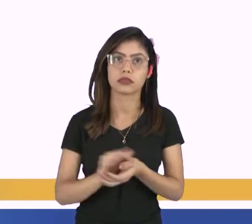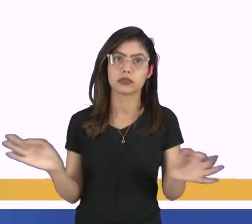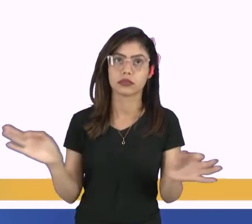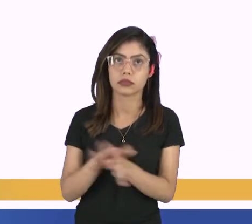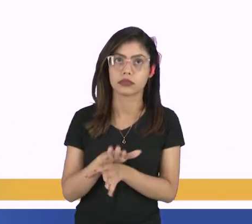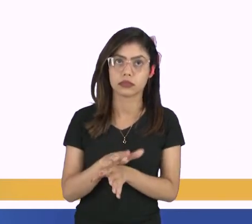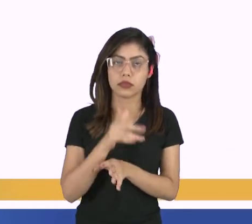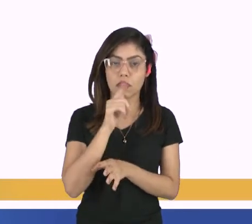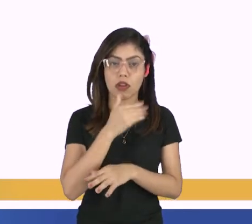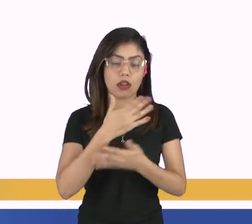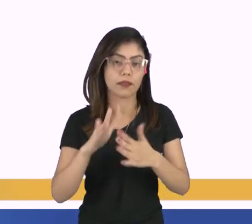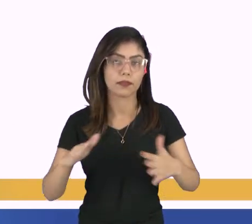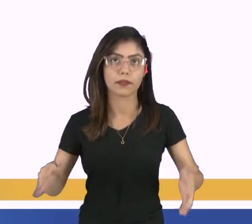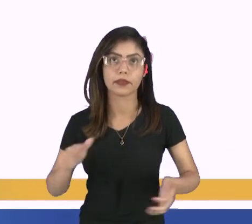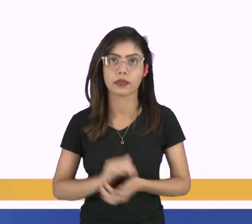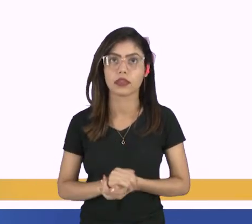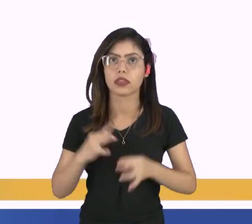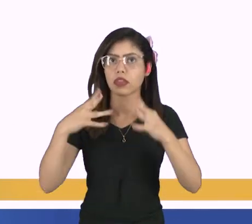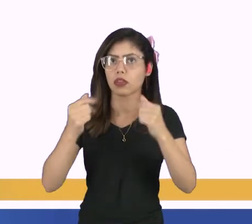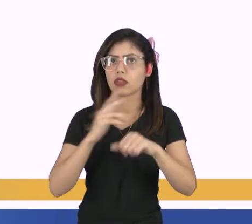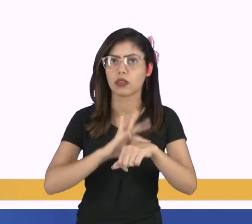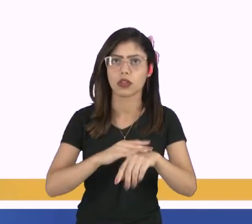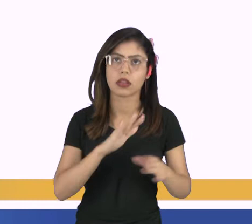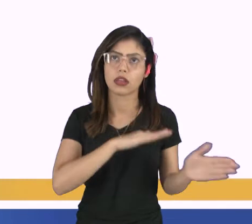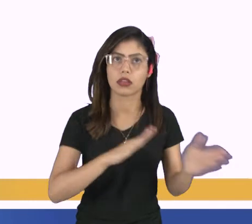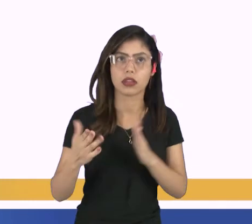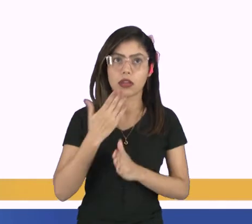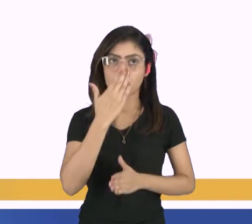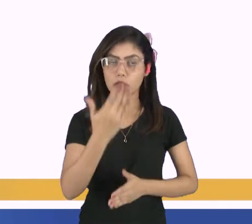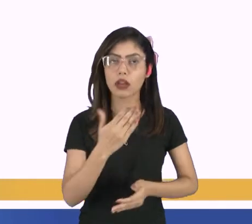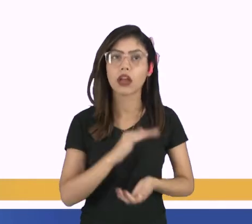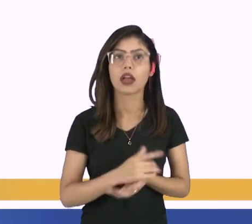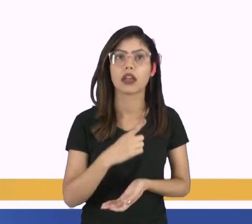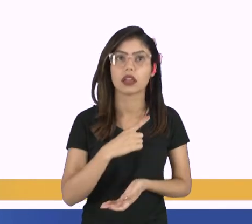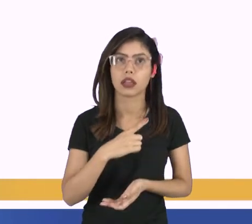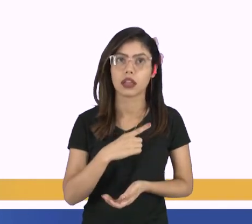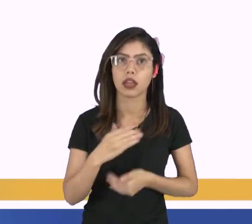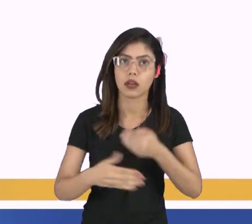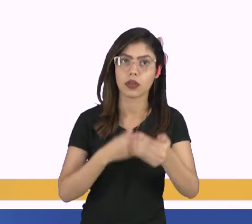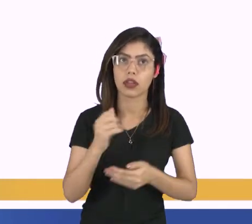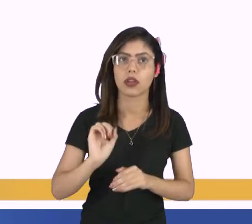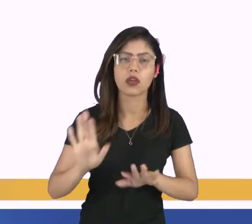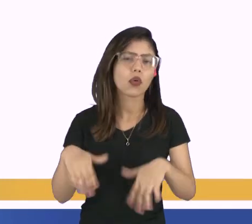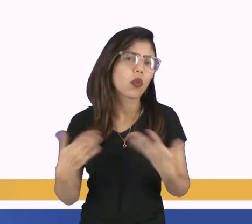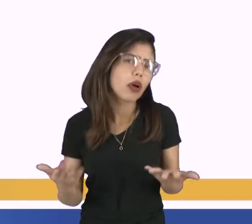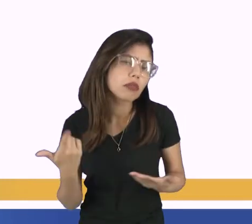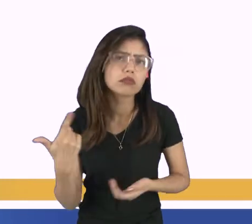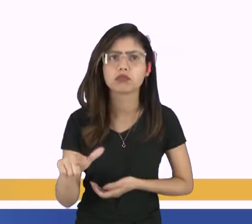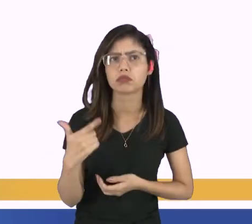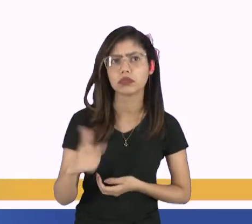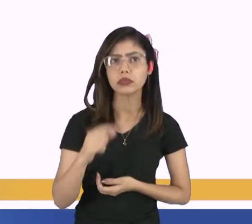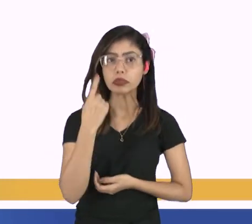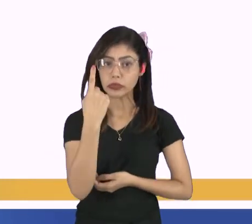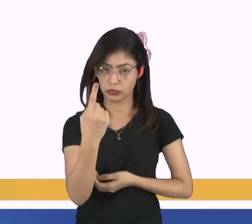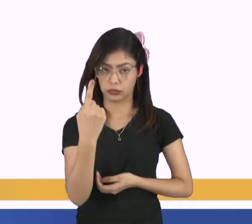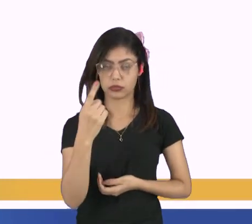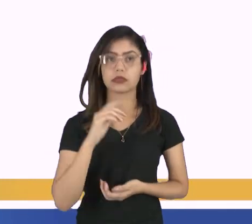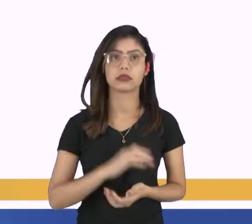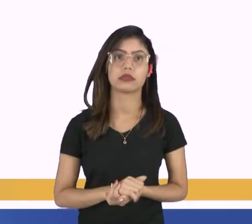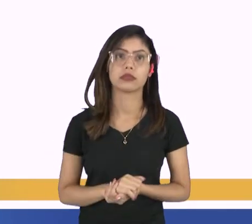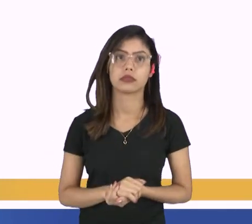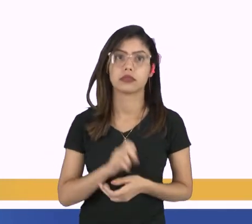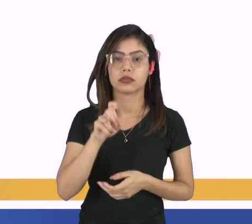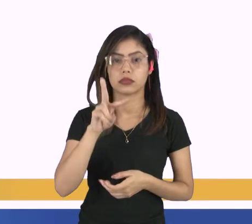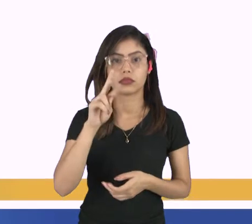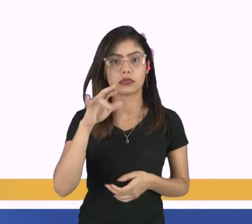seu ciclo no meio aquático. E todas as doenças a seguir possuem vetores que se desenvolvem na água, exceto, ou seja, só tem uma que o